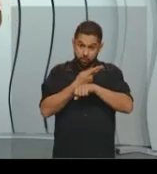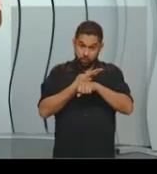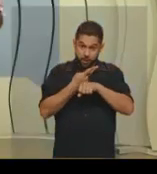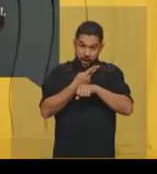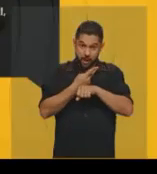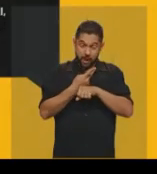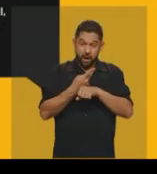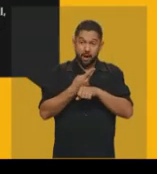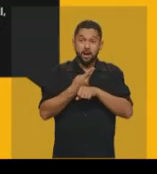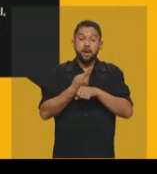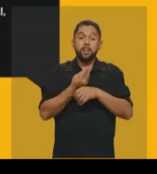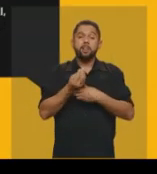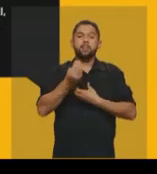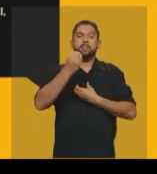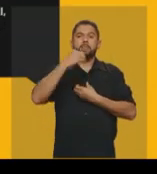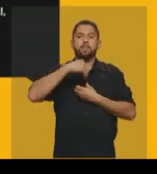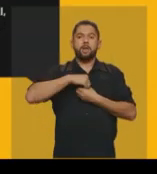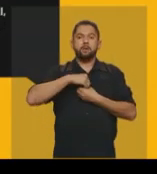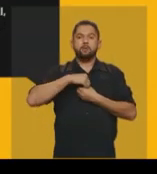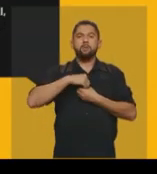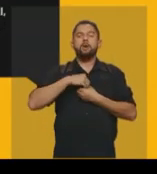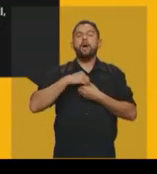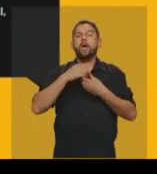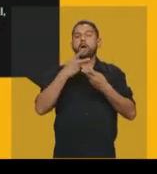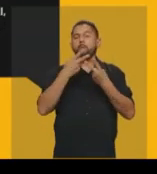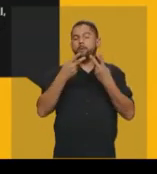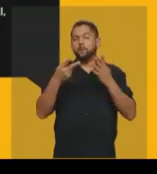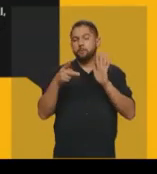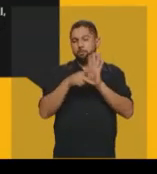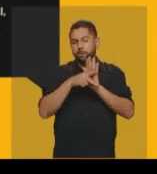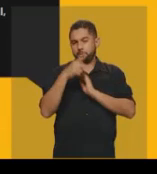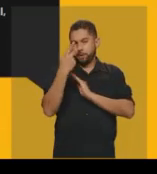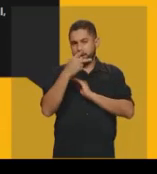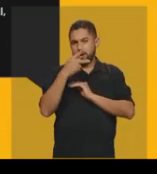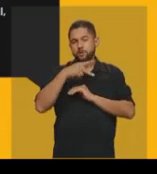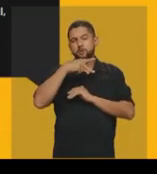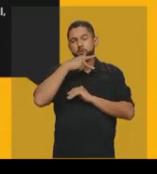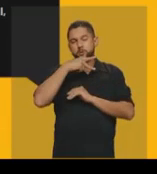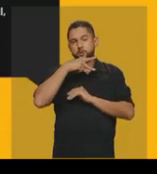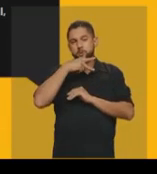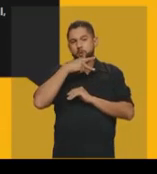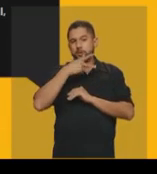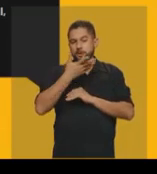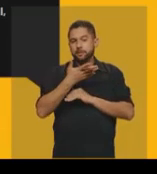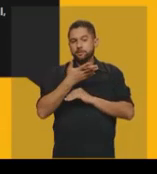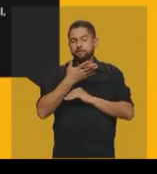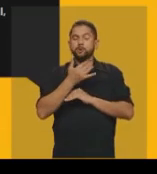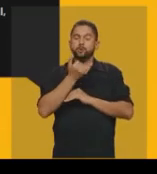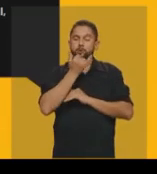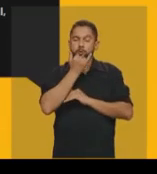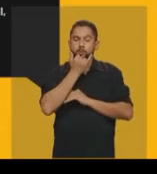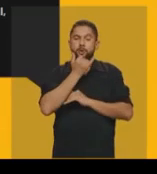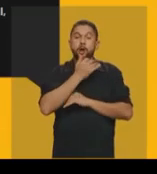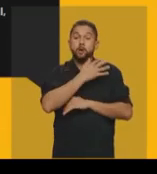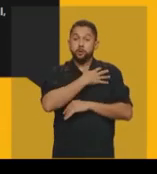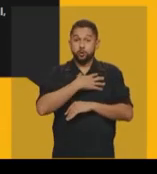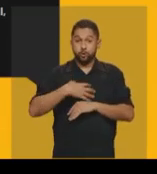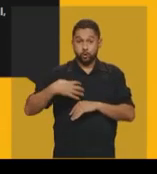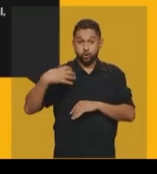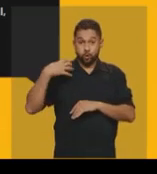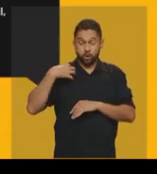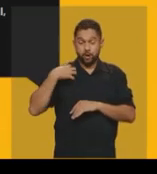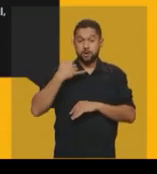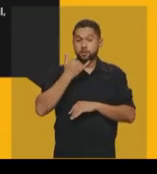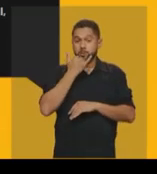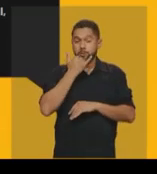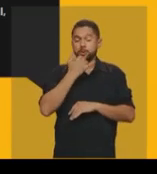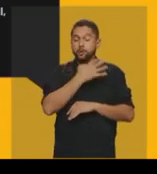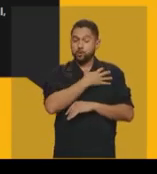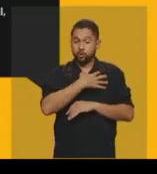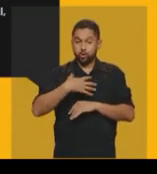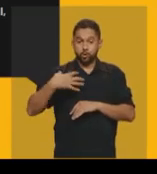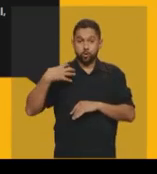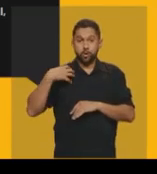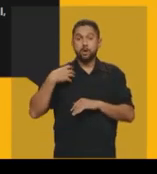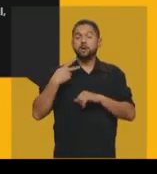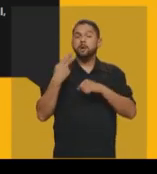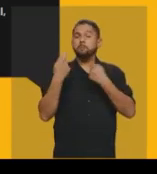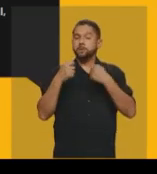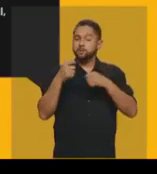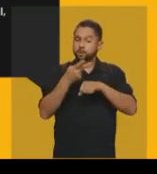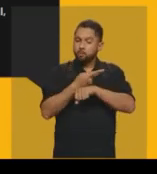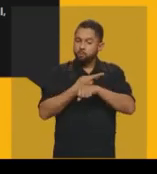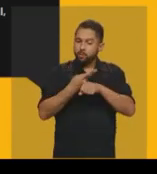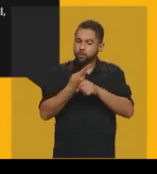aqui um legado de Sócrates, buscar em nós esses conceitos, porque a nossa alma, em